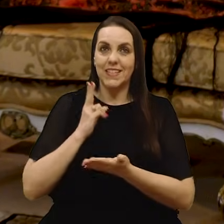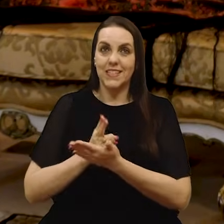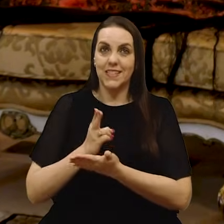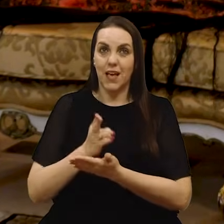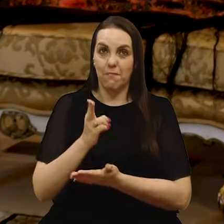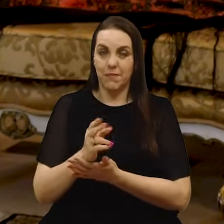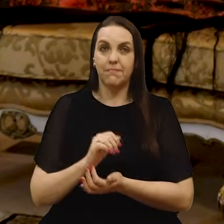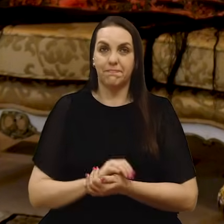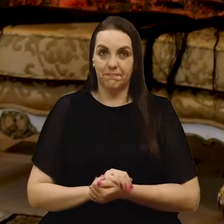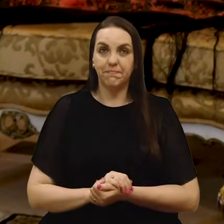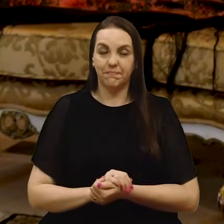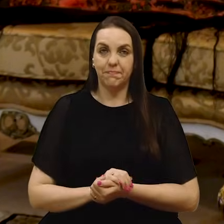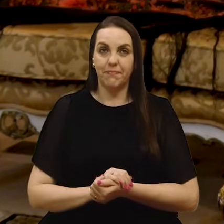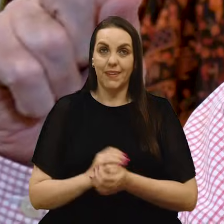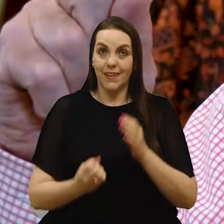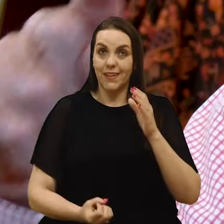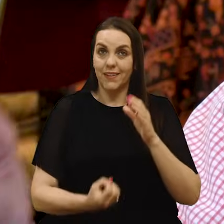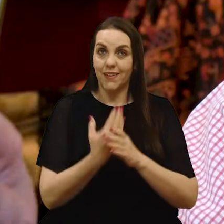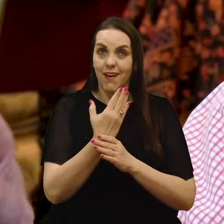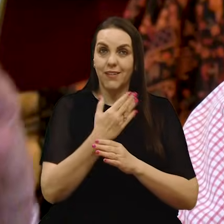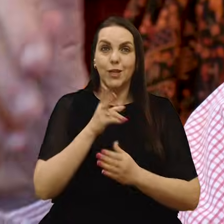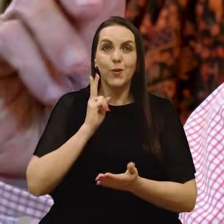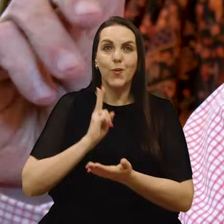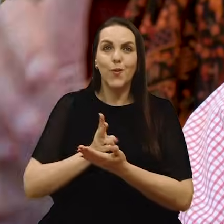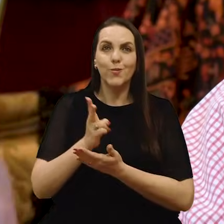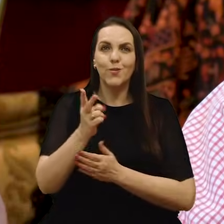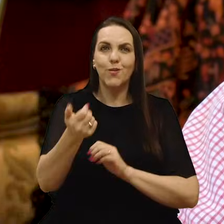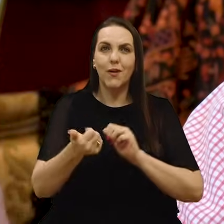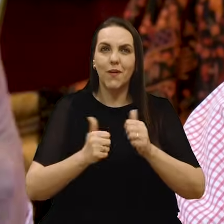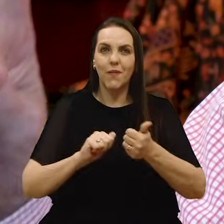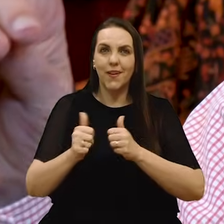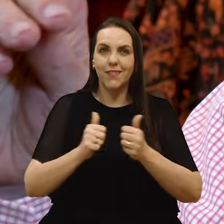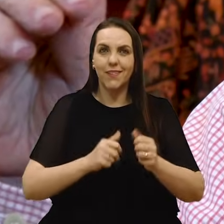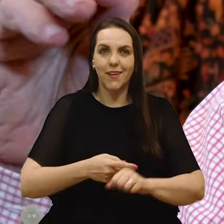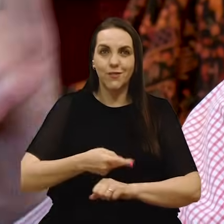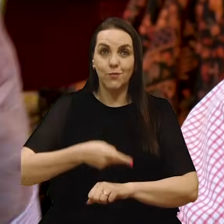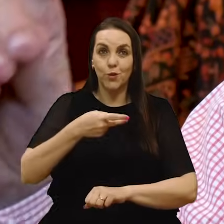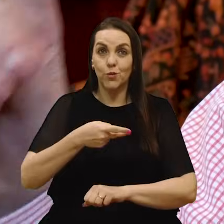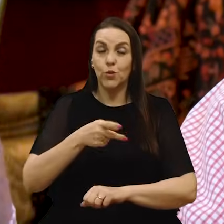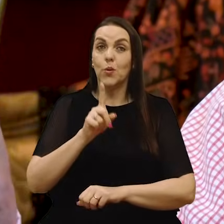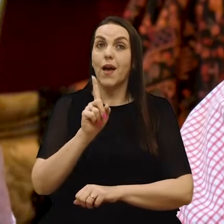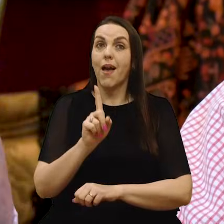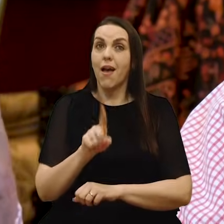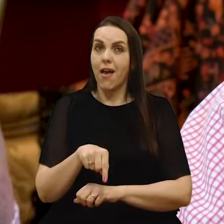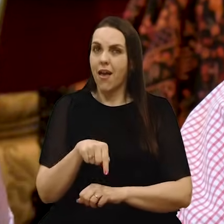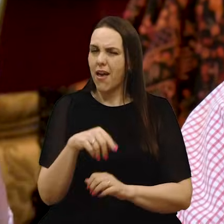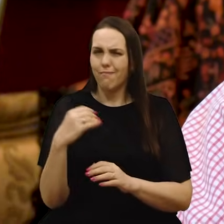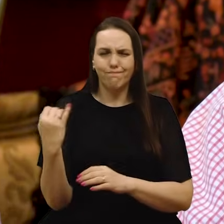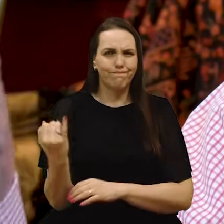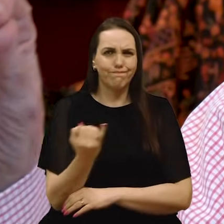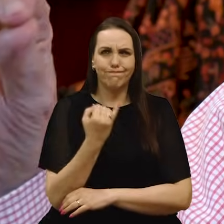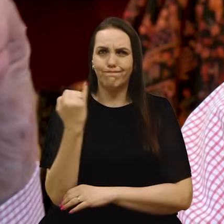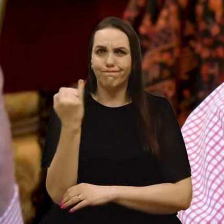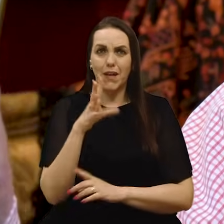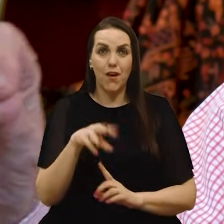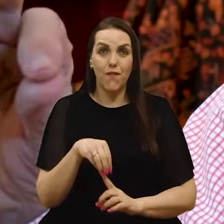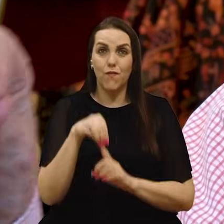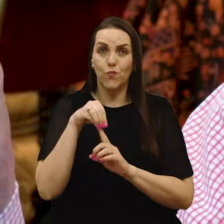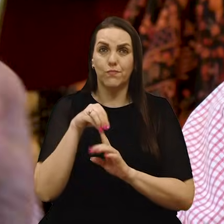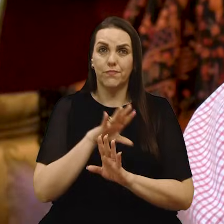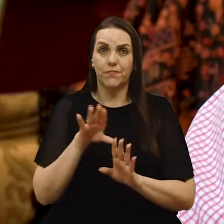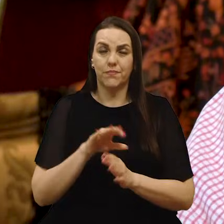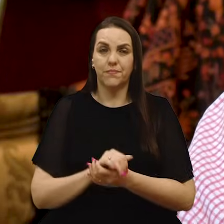vai te trazer satisfação. Criar e manter a qualidade do produto é um